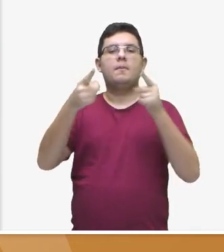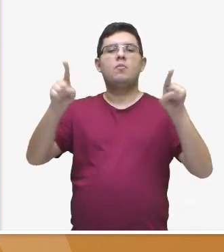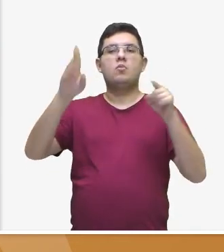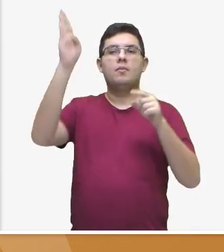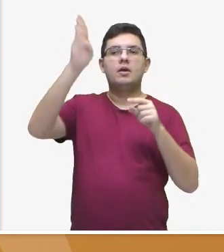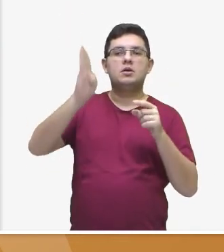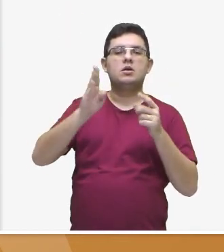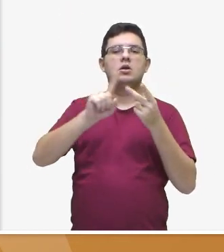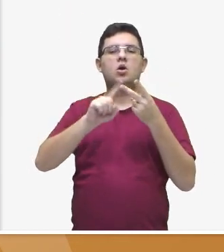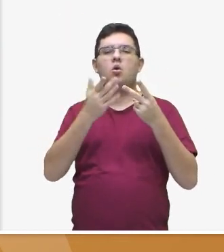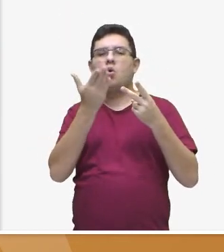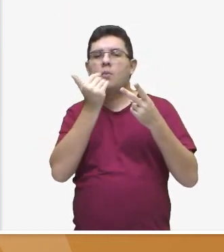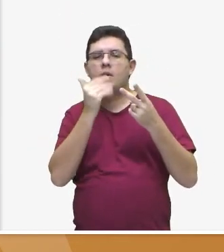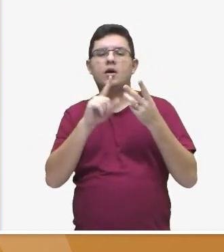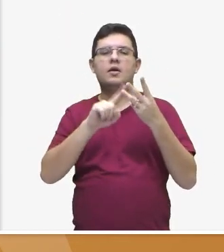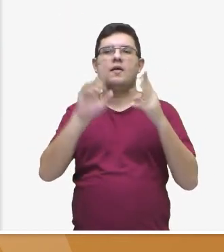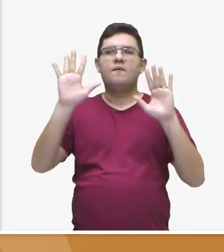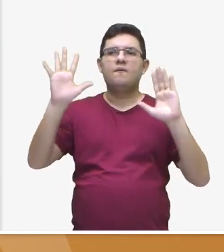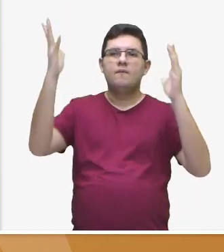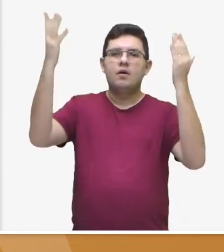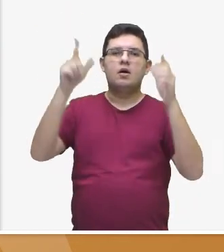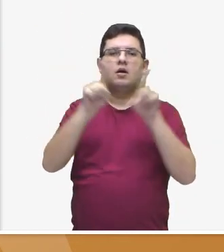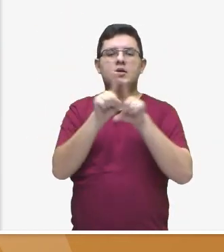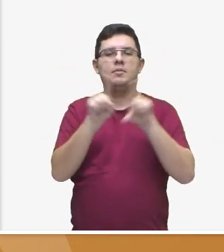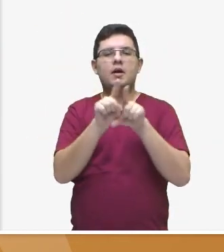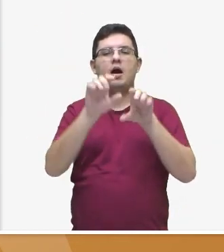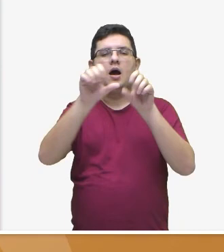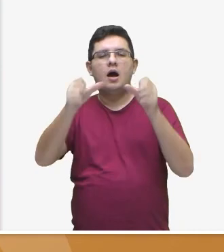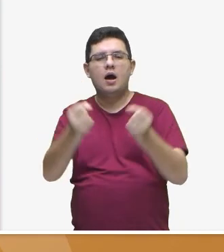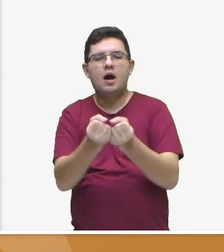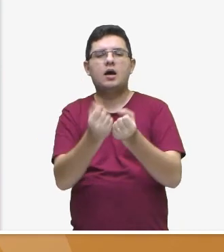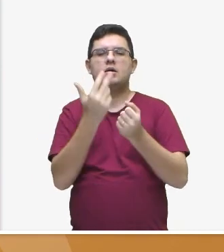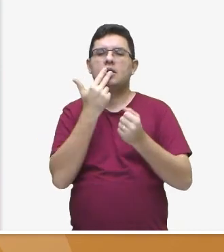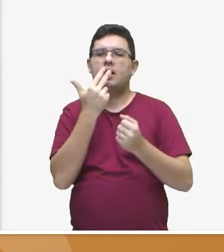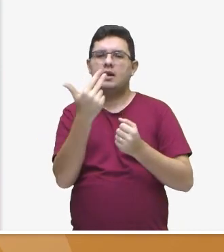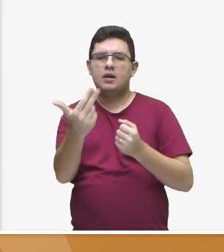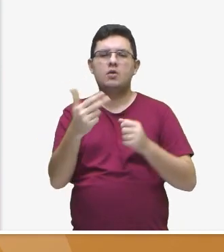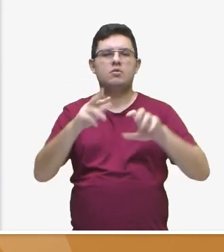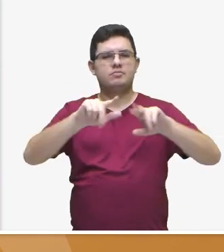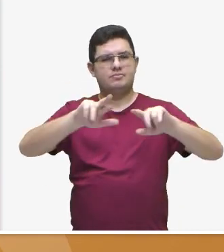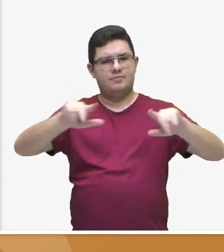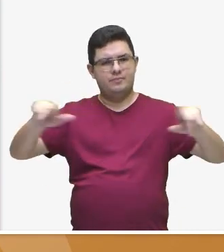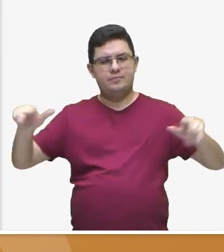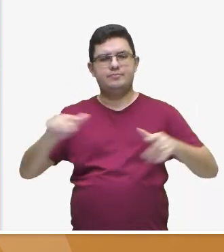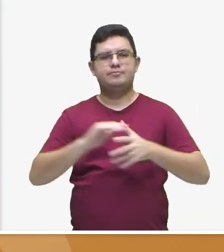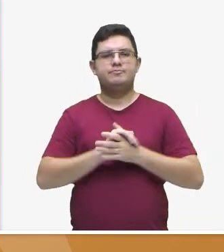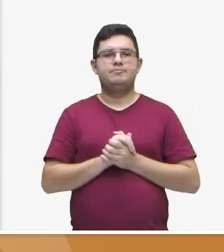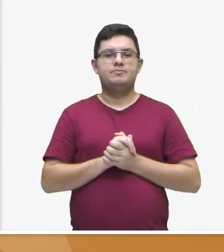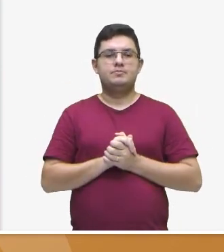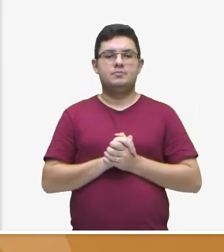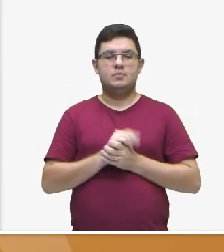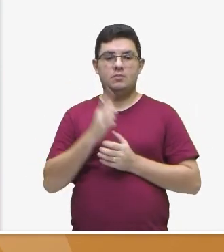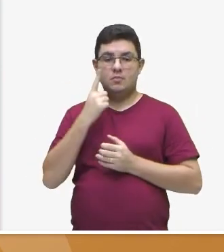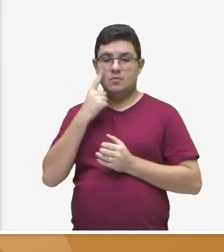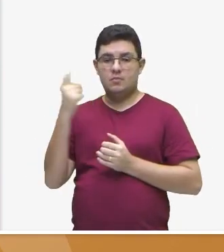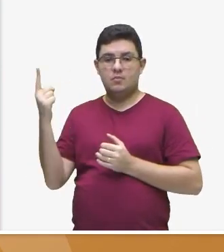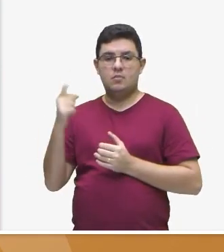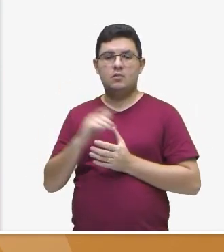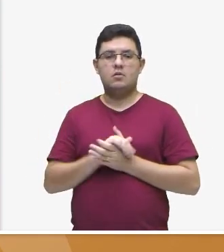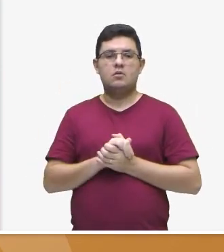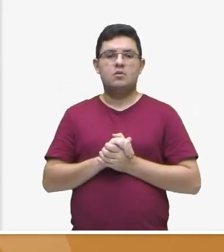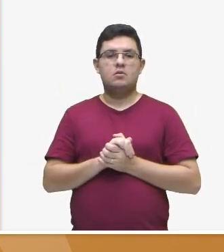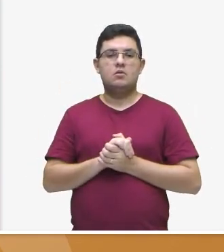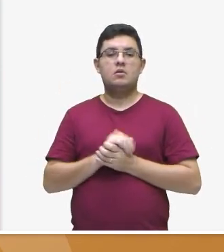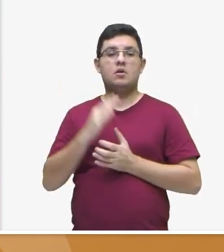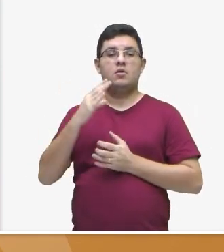nas festas populares, no artesanato, na língua, como nós já falamos, entre outros, né? Vejam lá. Segundo o